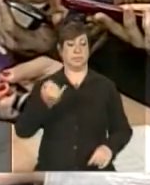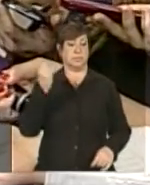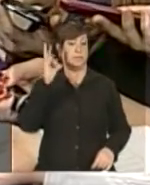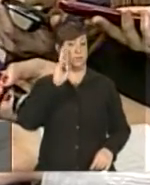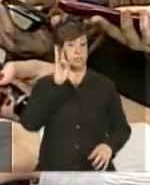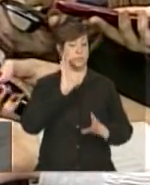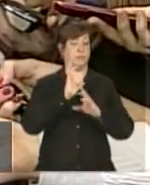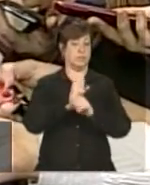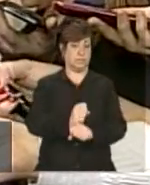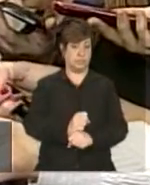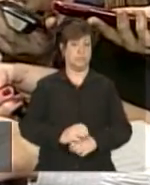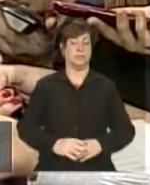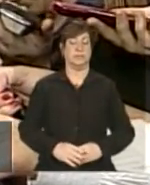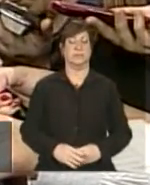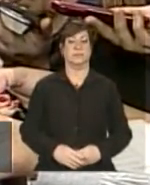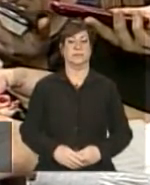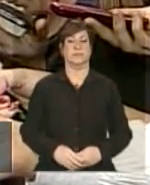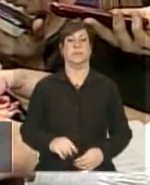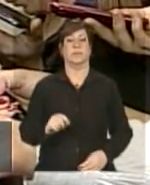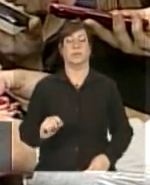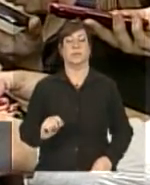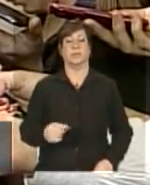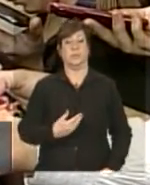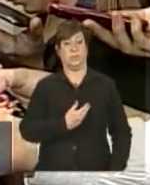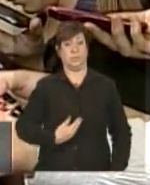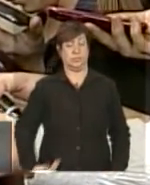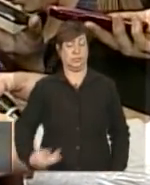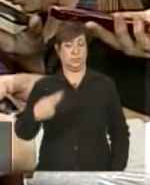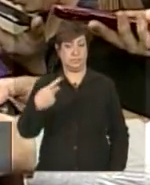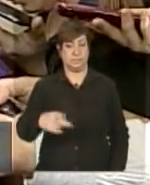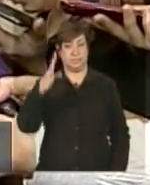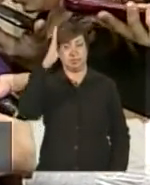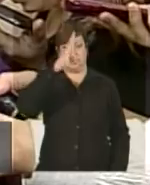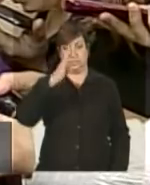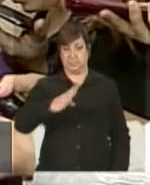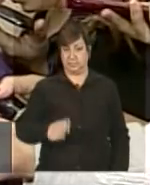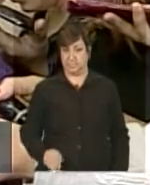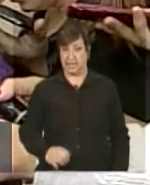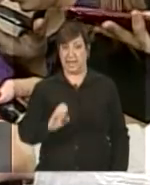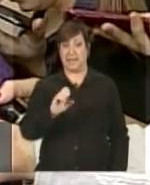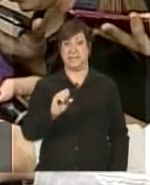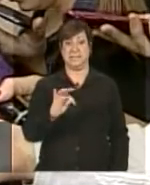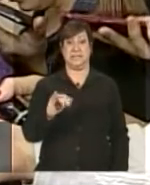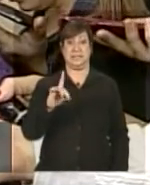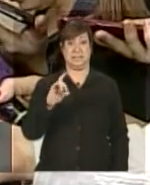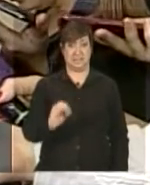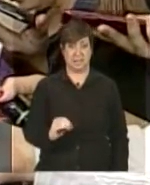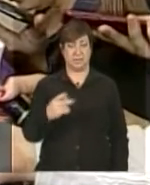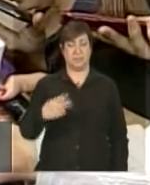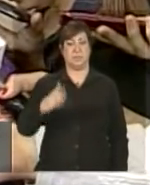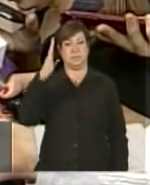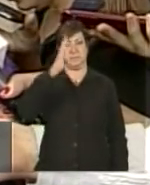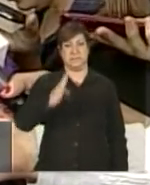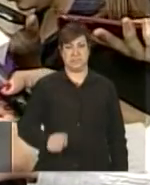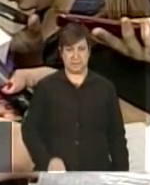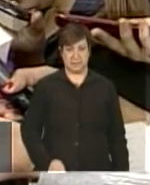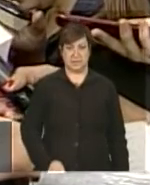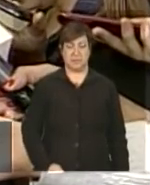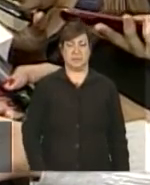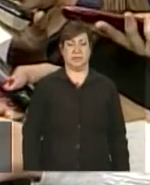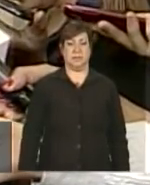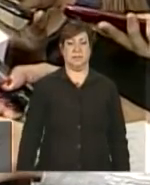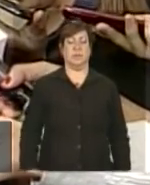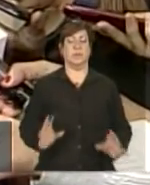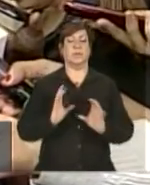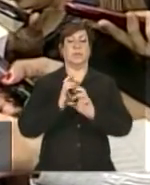histórica. Que o Estado brasileiro, não é o governo, é o Estado brasileiro. E